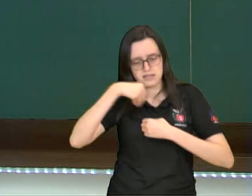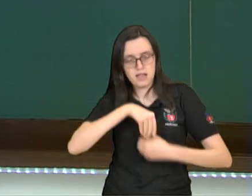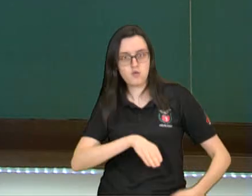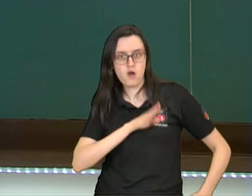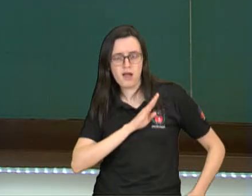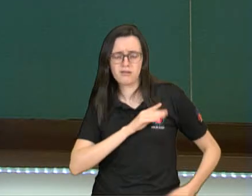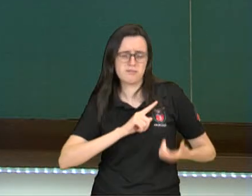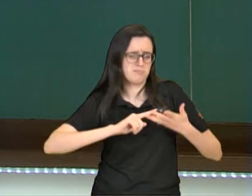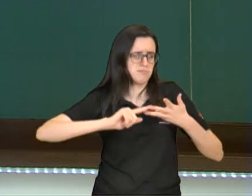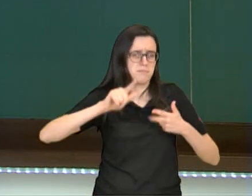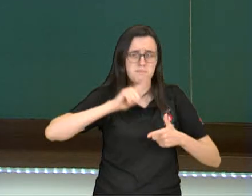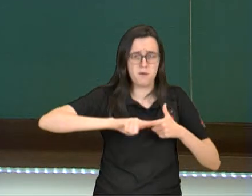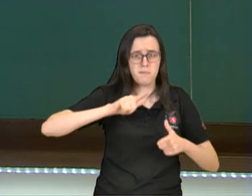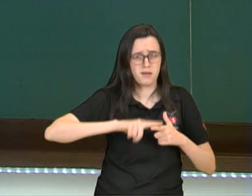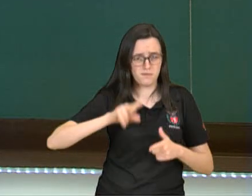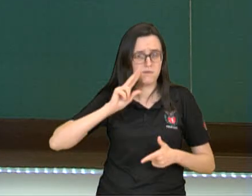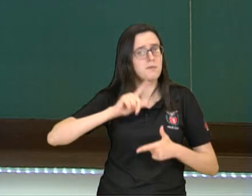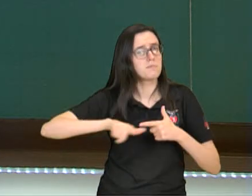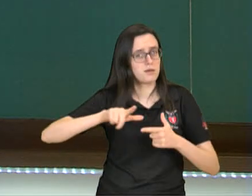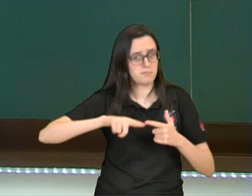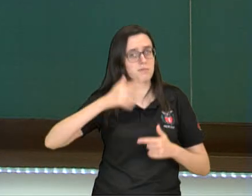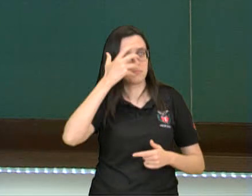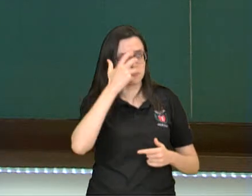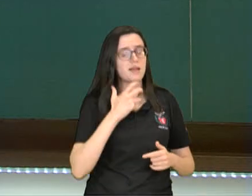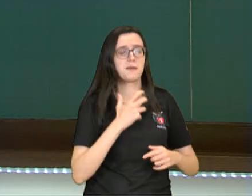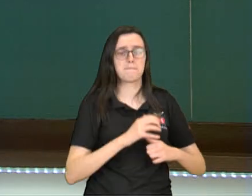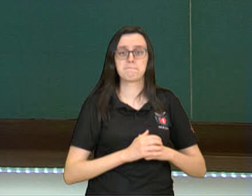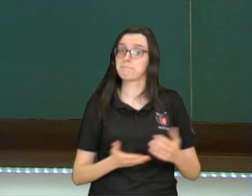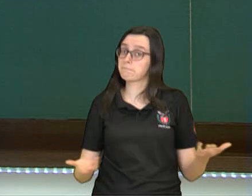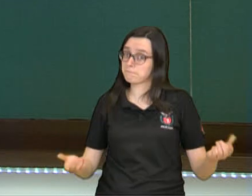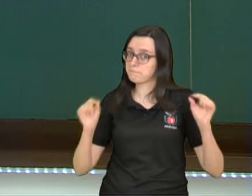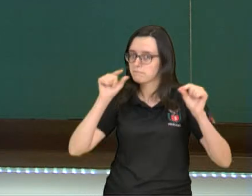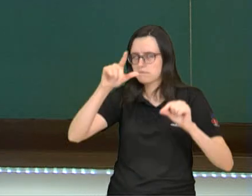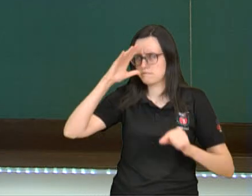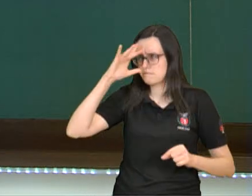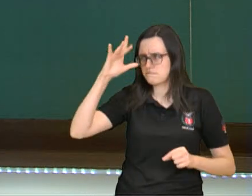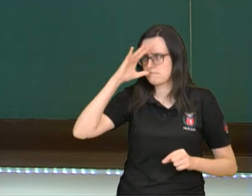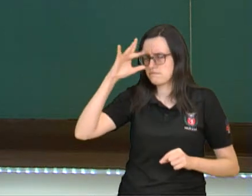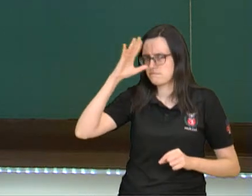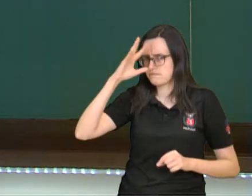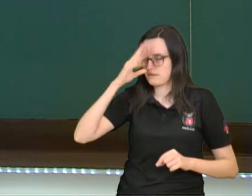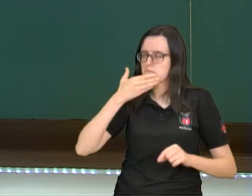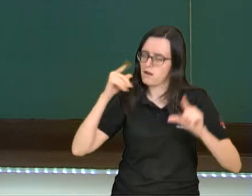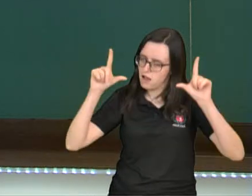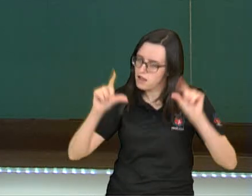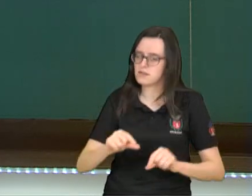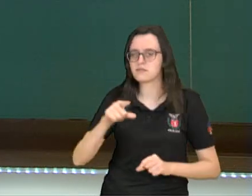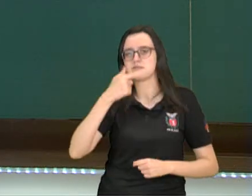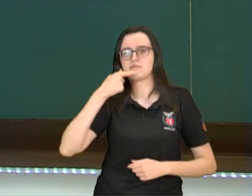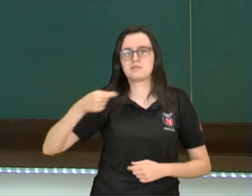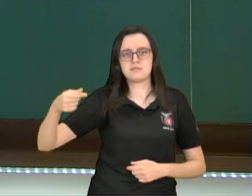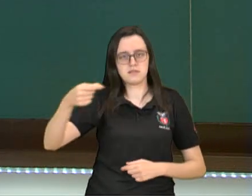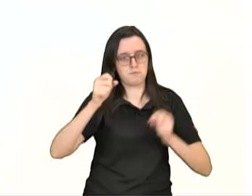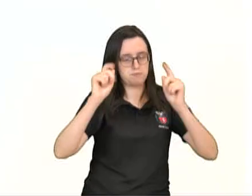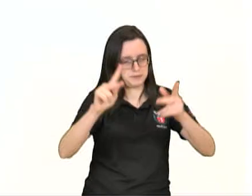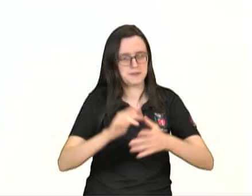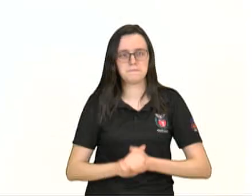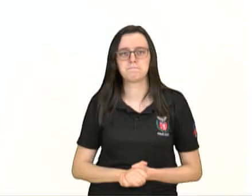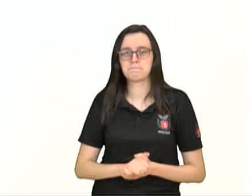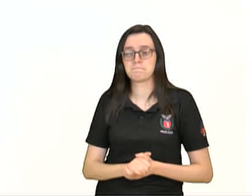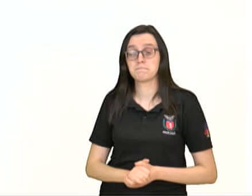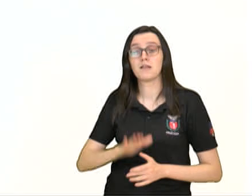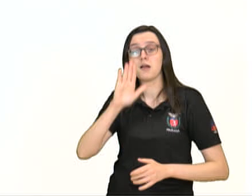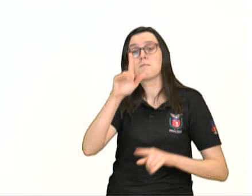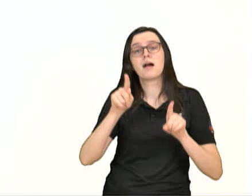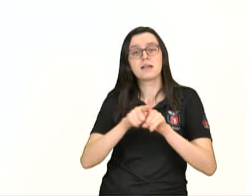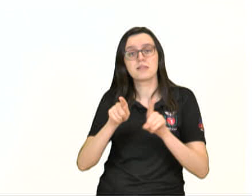coração. E olha a quantidade de problemas sérios, hein? Pois é, vai pensando em diminuir a quantidade de sal aí, gente.